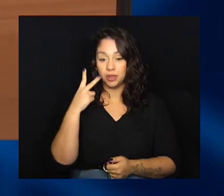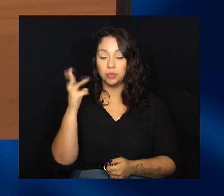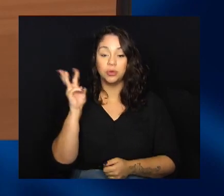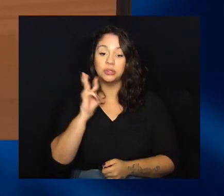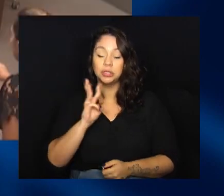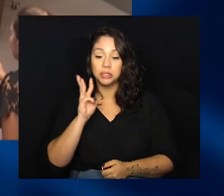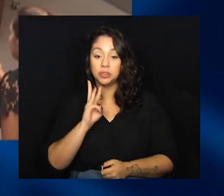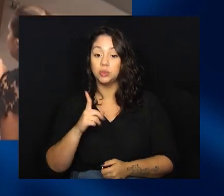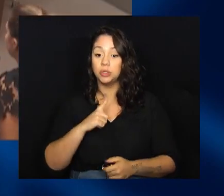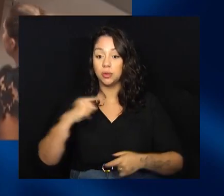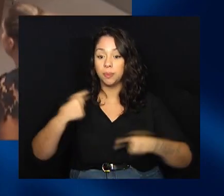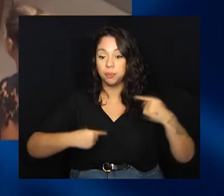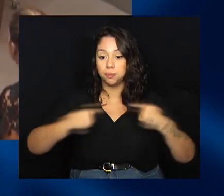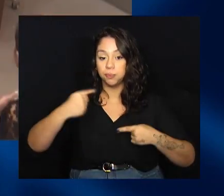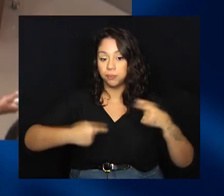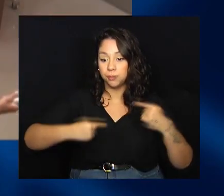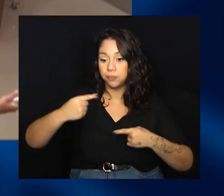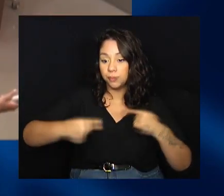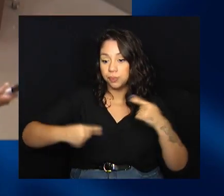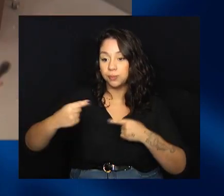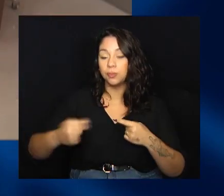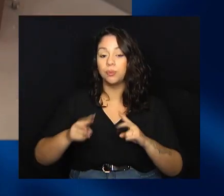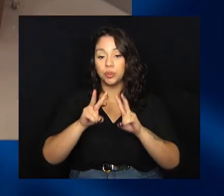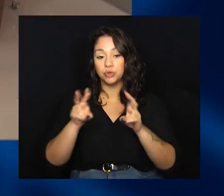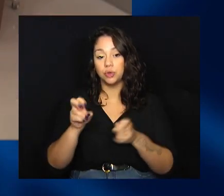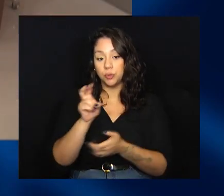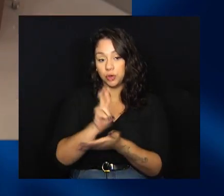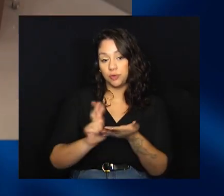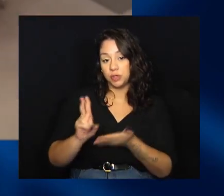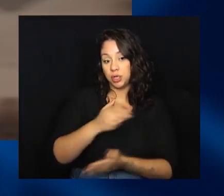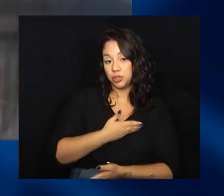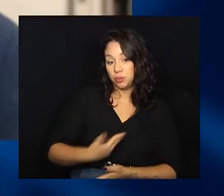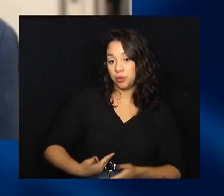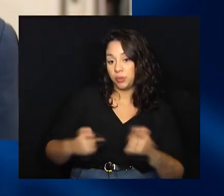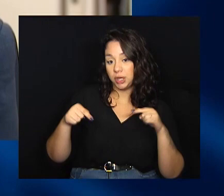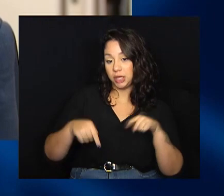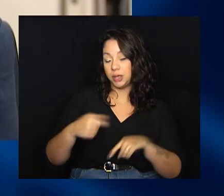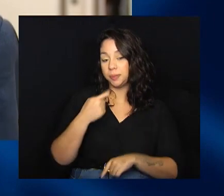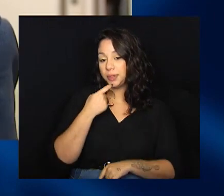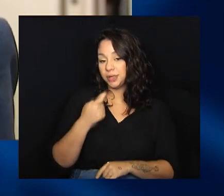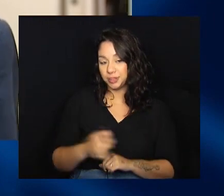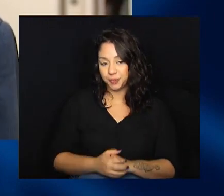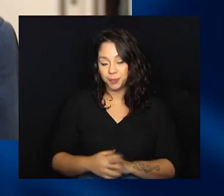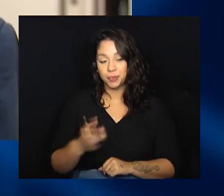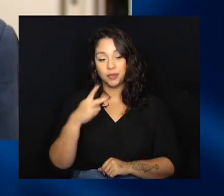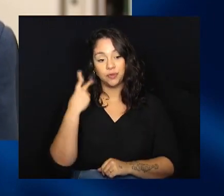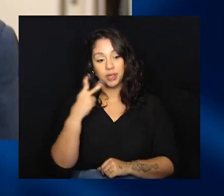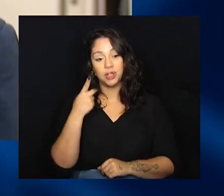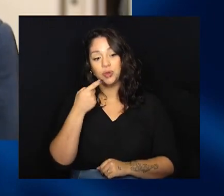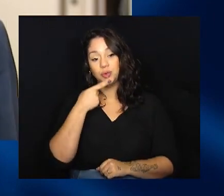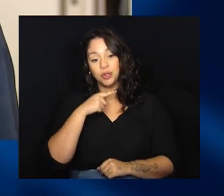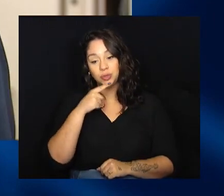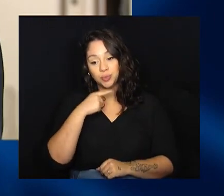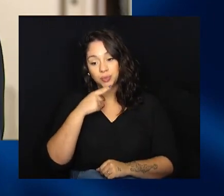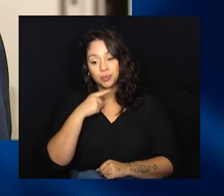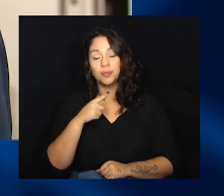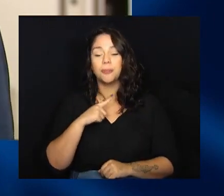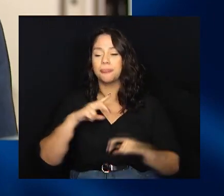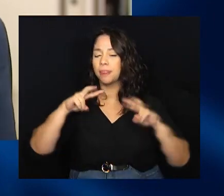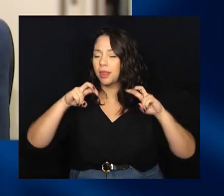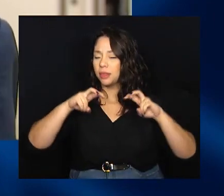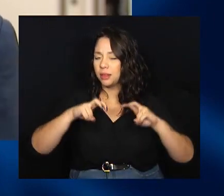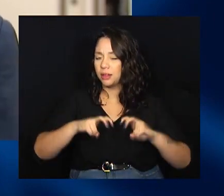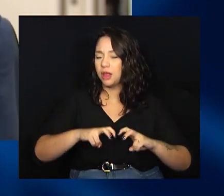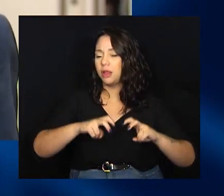realiza debate sobre universidades públicas em Campinas Vereador Eduardo magoga analisa o trabalho